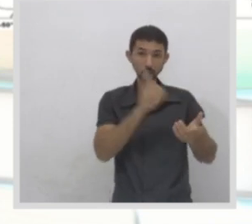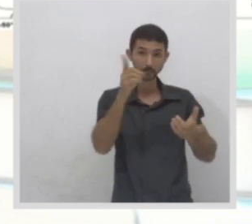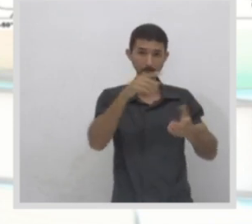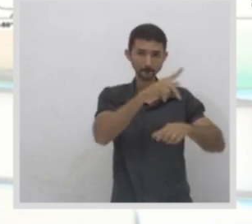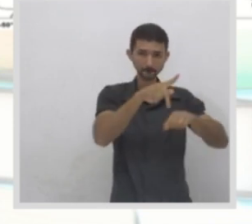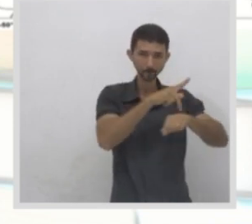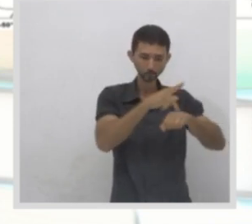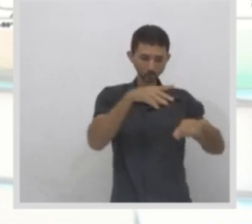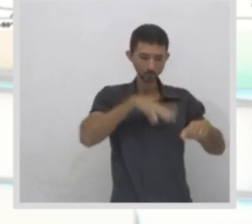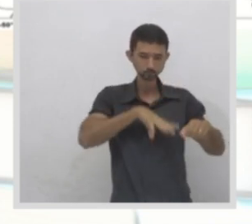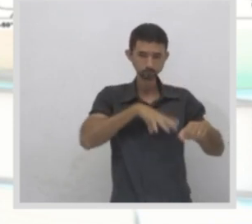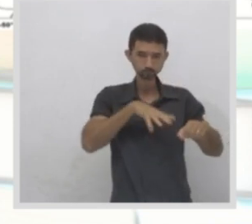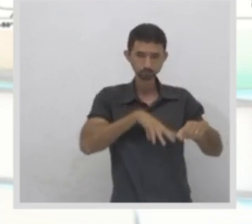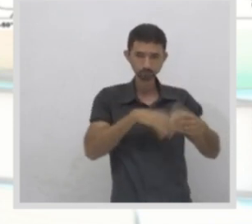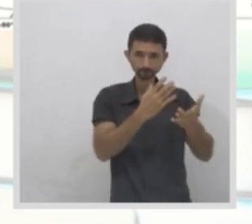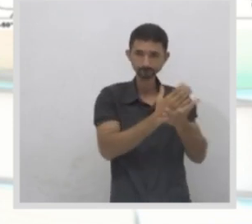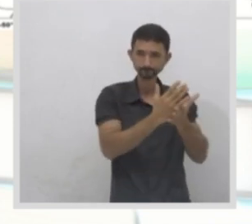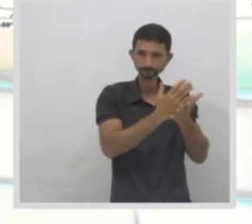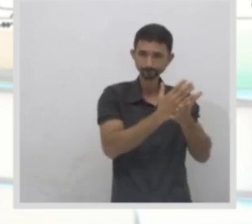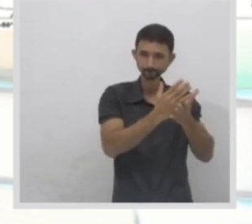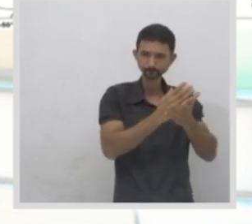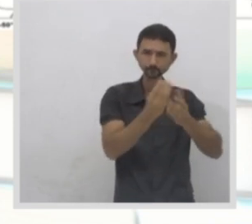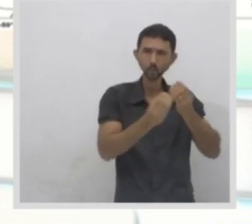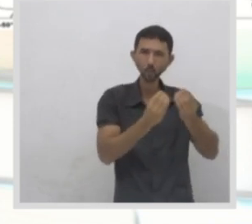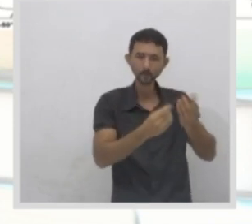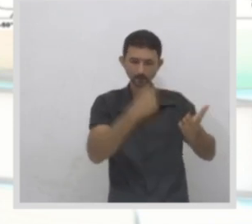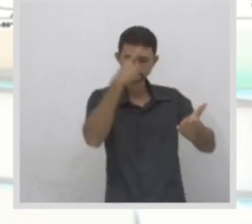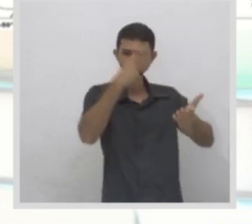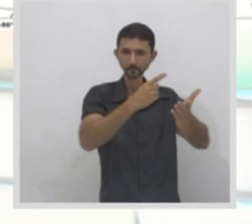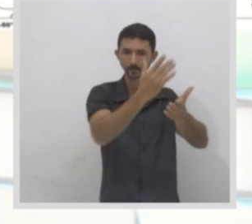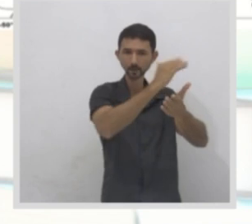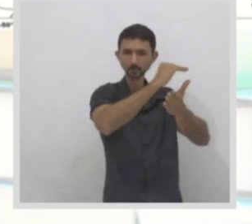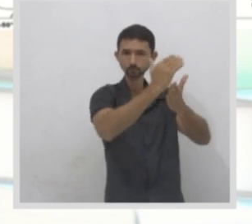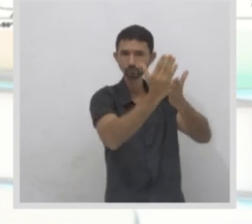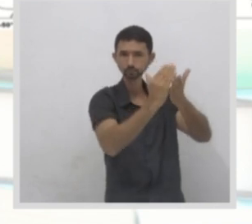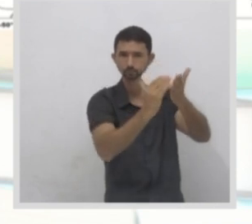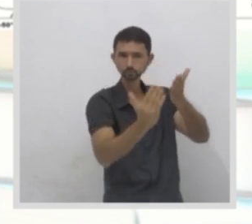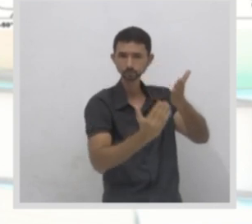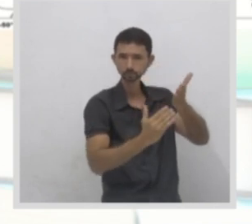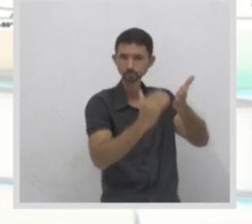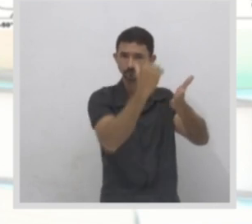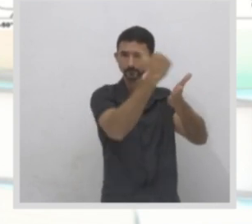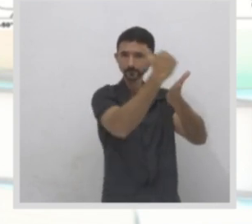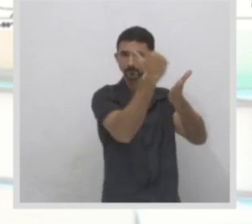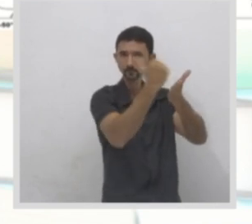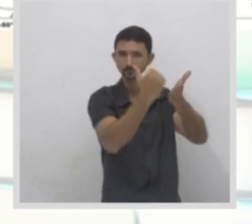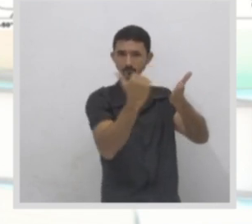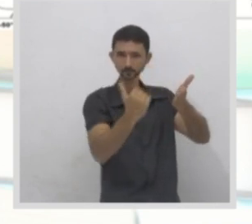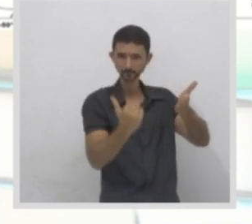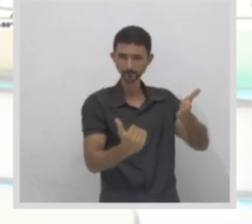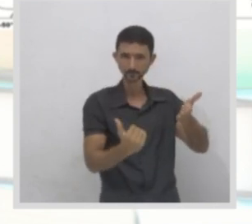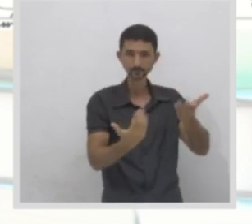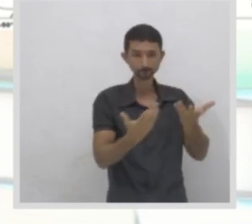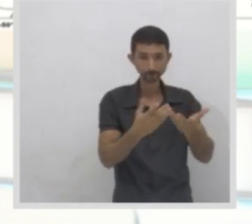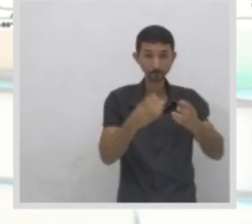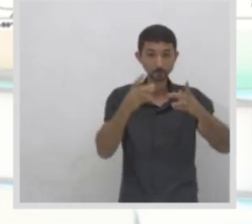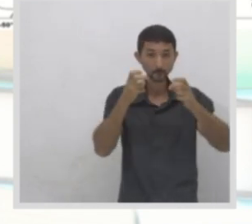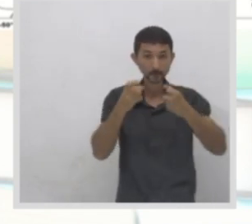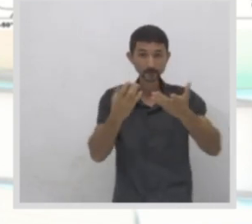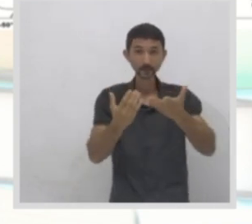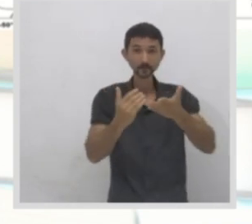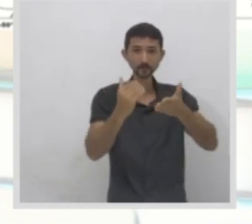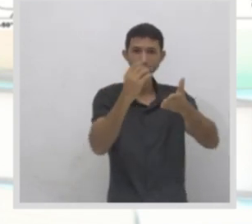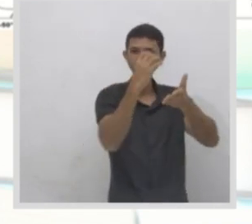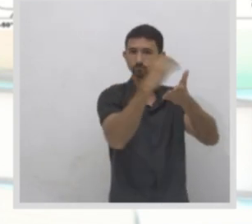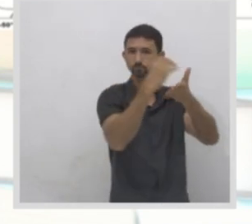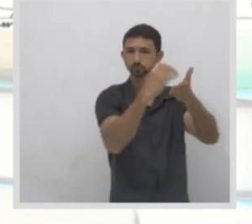em definir, né, uma forma de ocupação para esse novo território. Tá? Então perceba que as capitanias